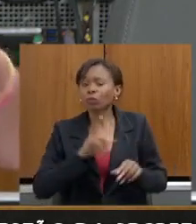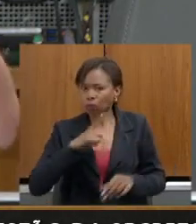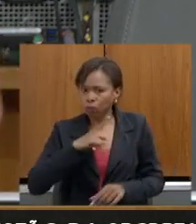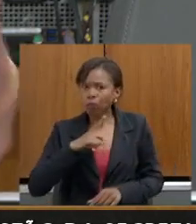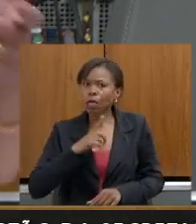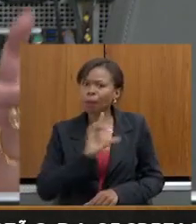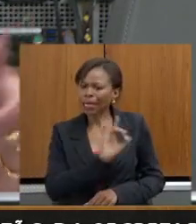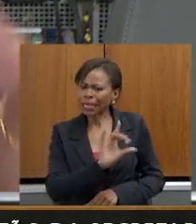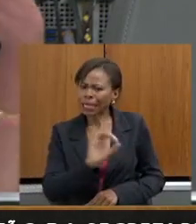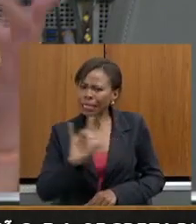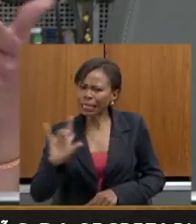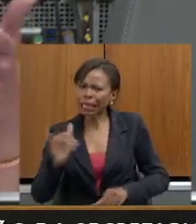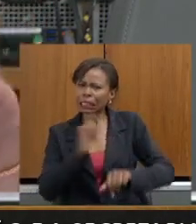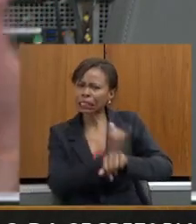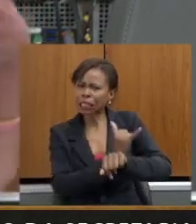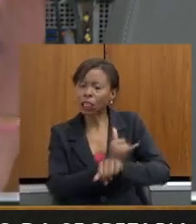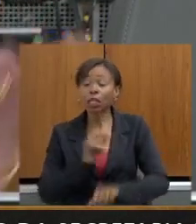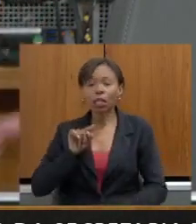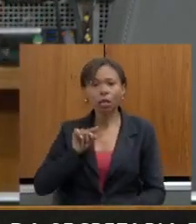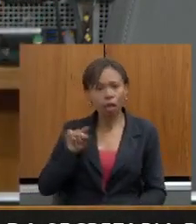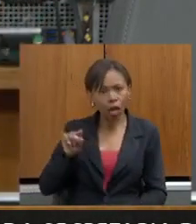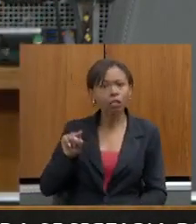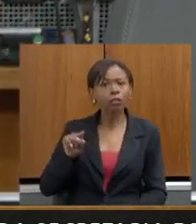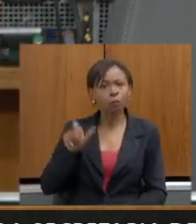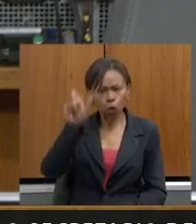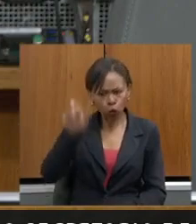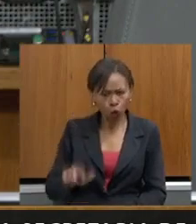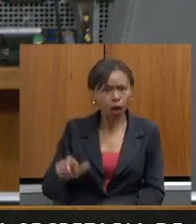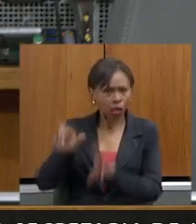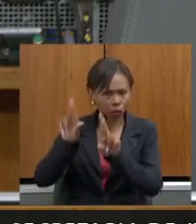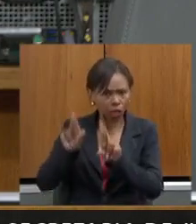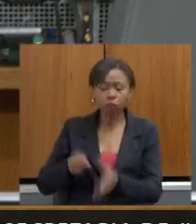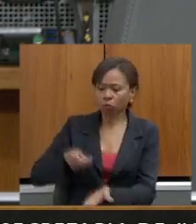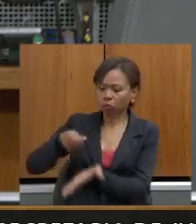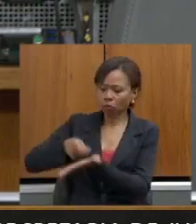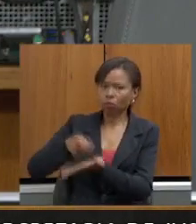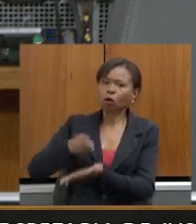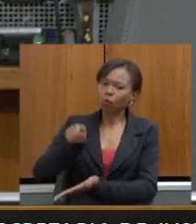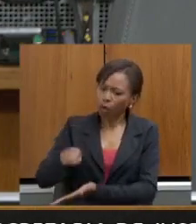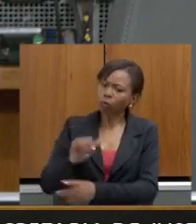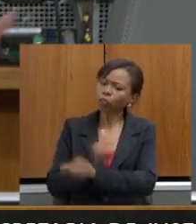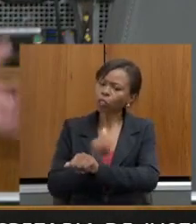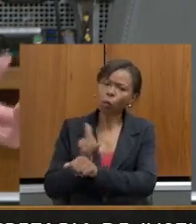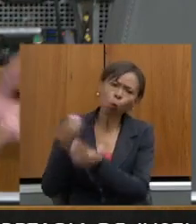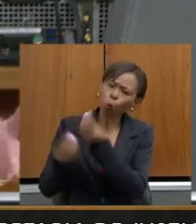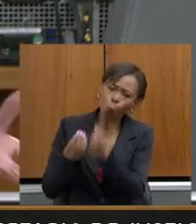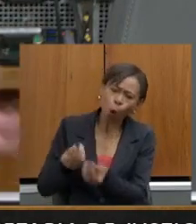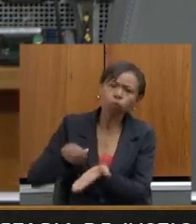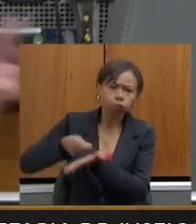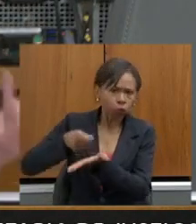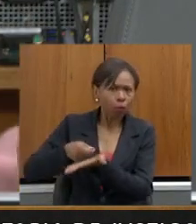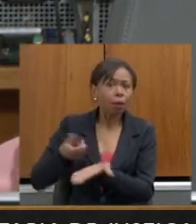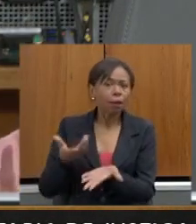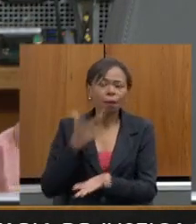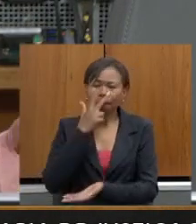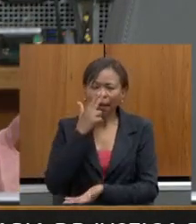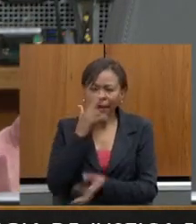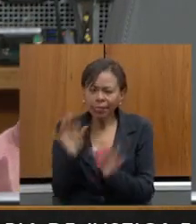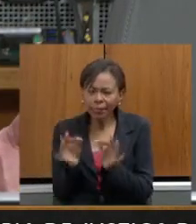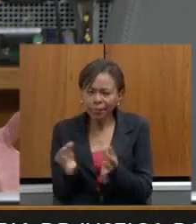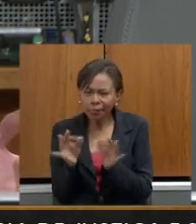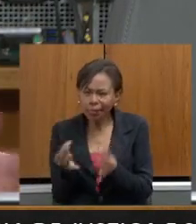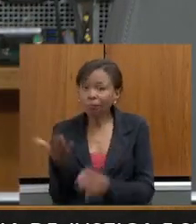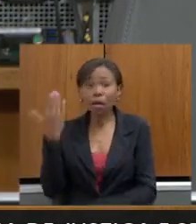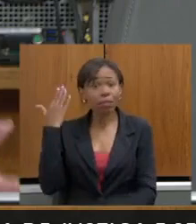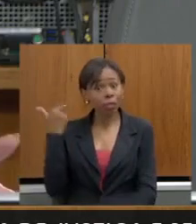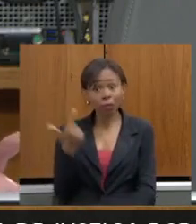esses responsáveis são cobrados pelo andamento dessas iniciativas estratégicas né parece algo básico mas nós não tínhamos